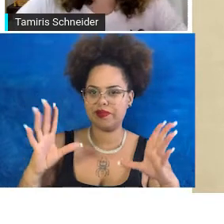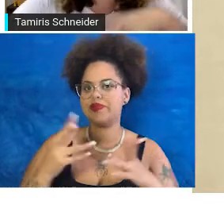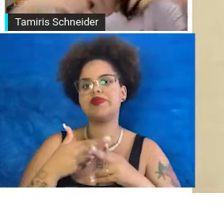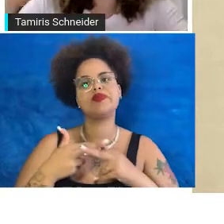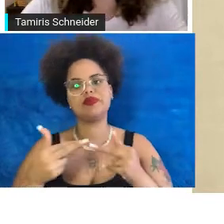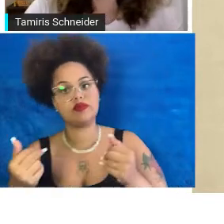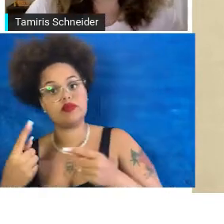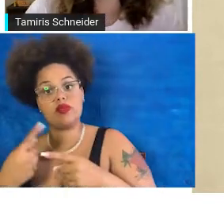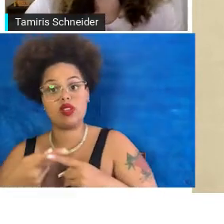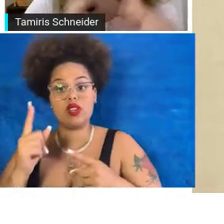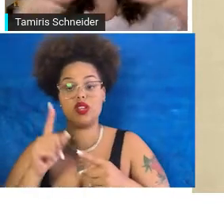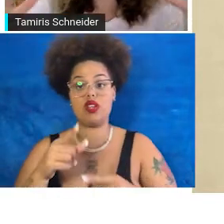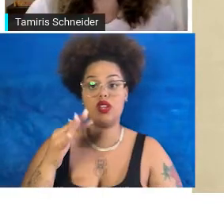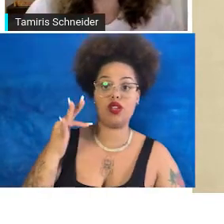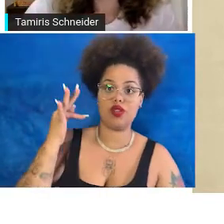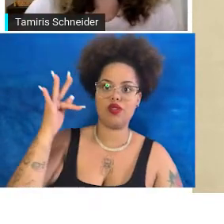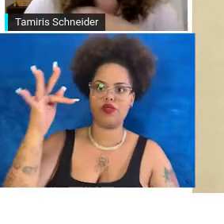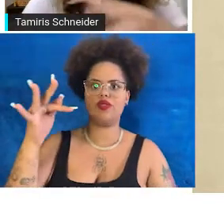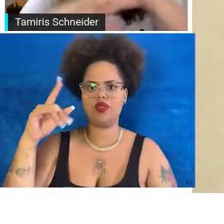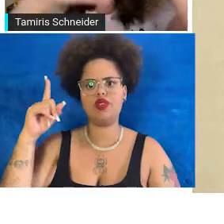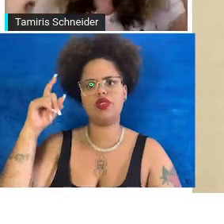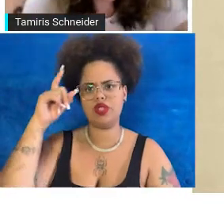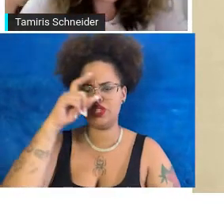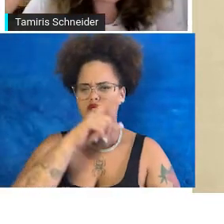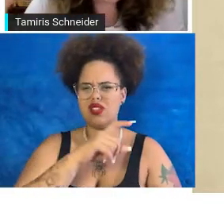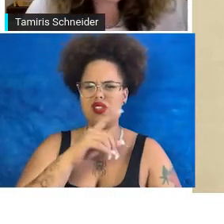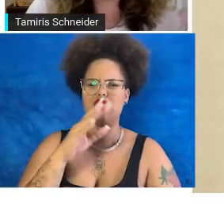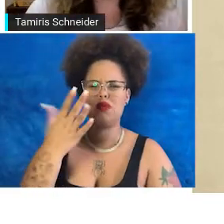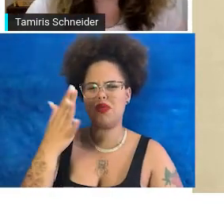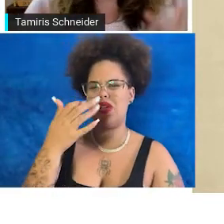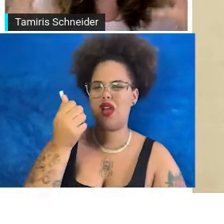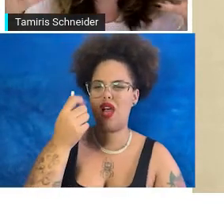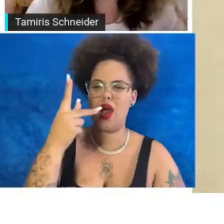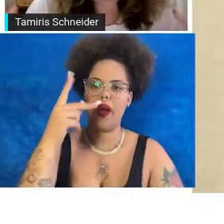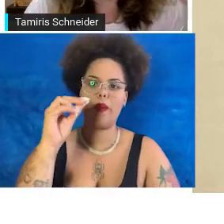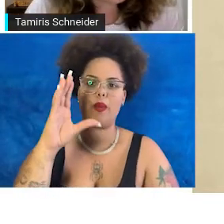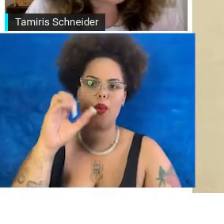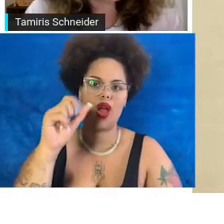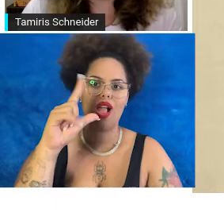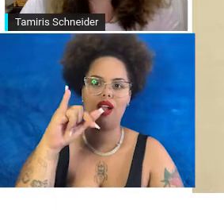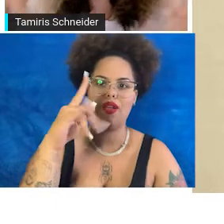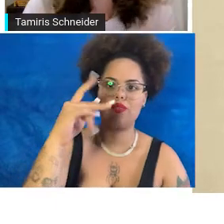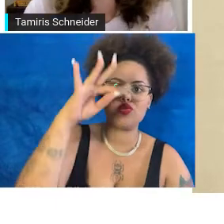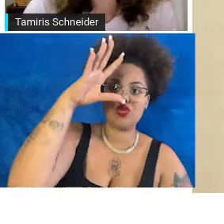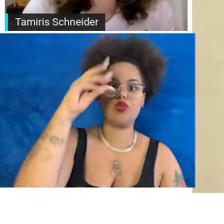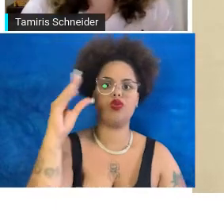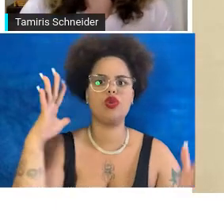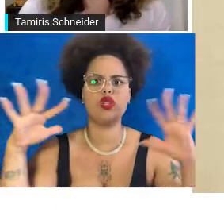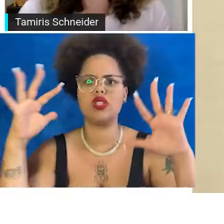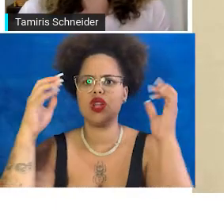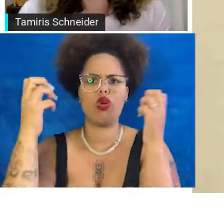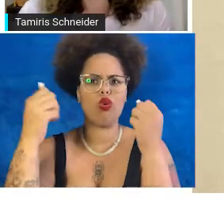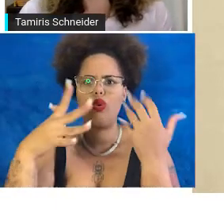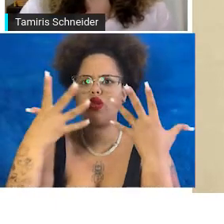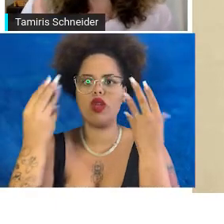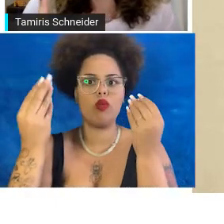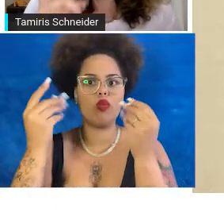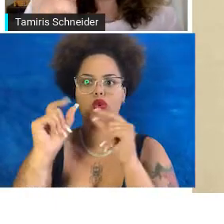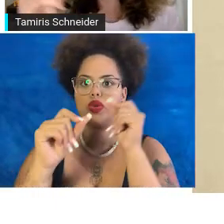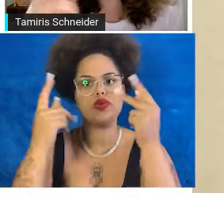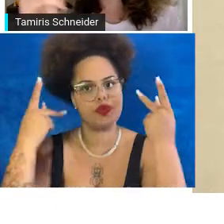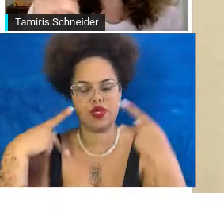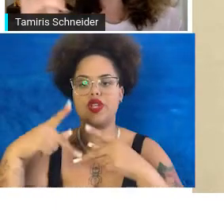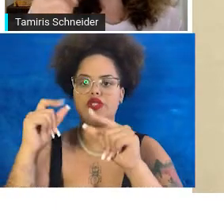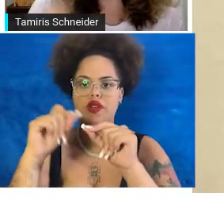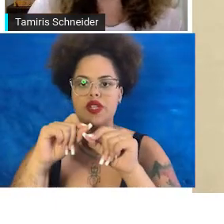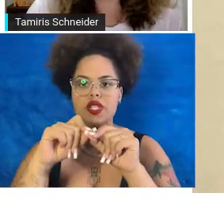porque já era um futuro utópico difícil, uma coisa meio apocalíptica. Então o cenário conta muito o que os personagens estão fazendo. Na